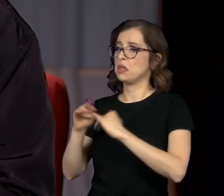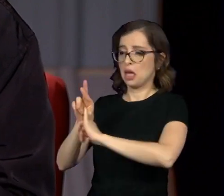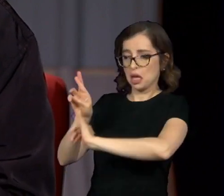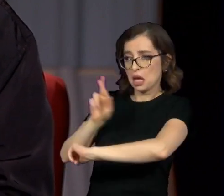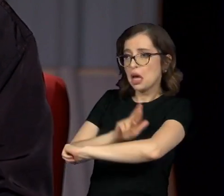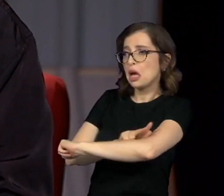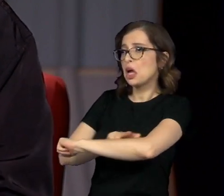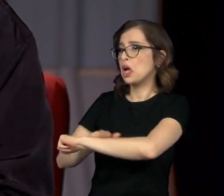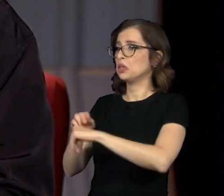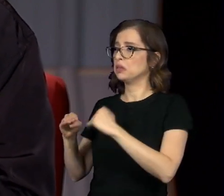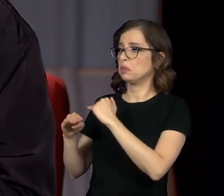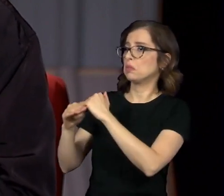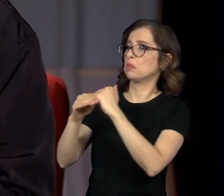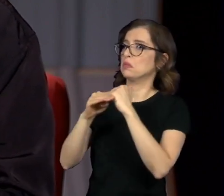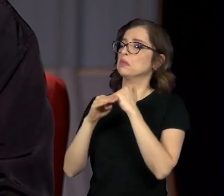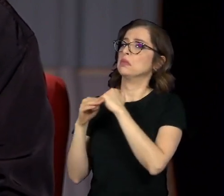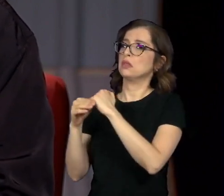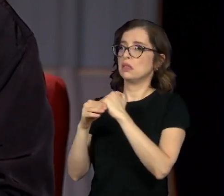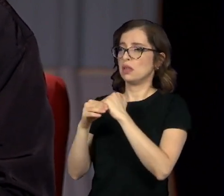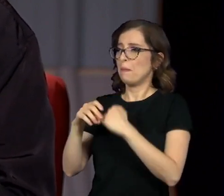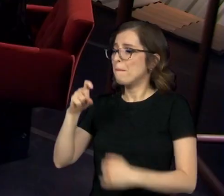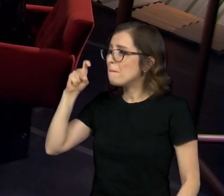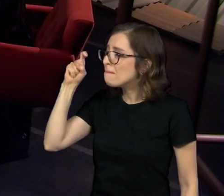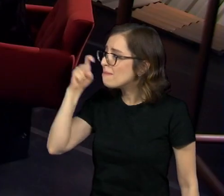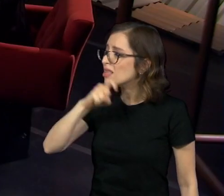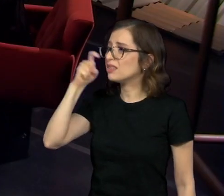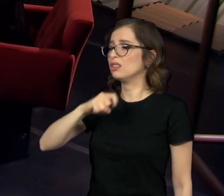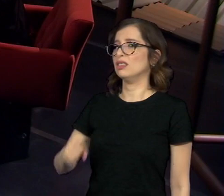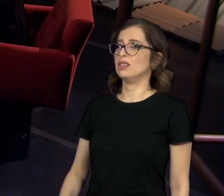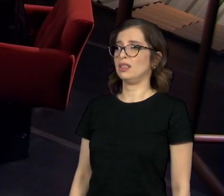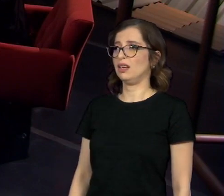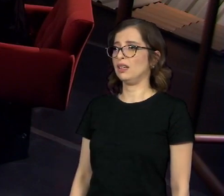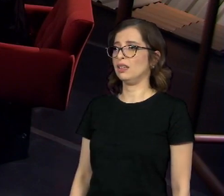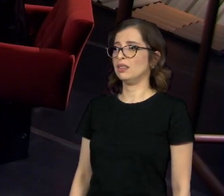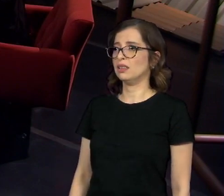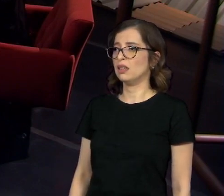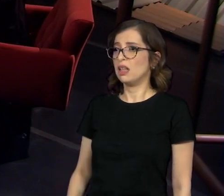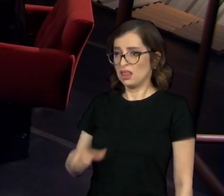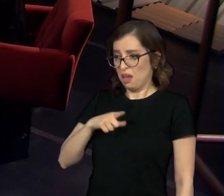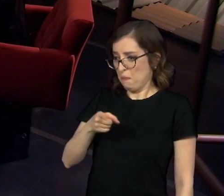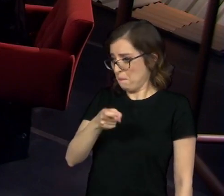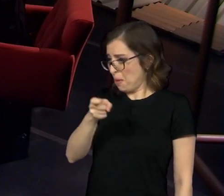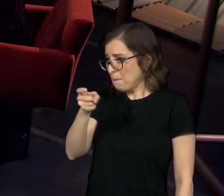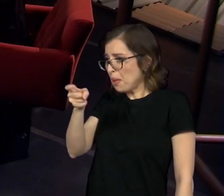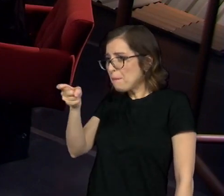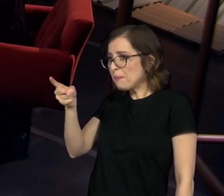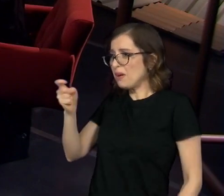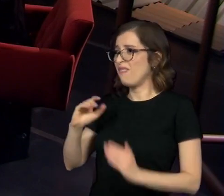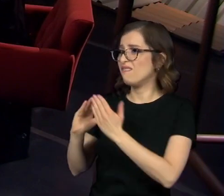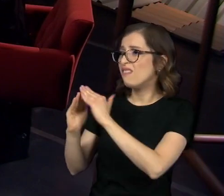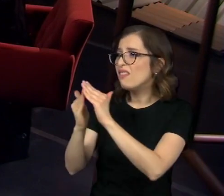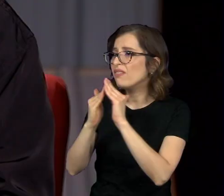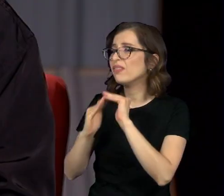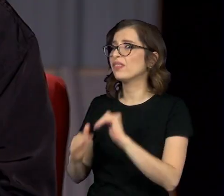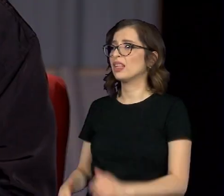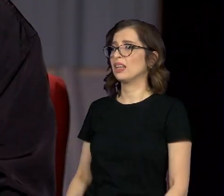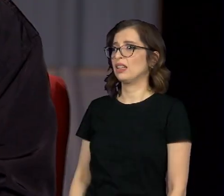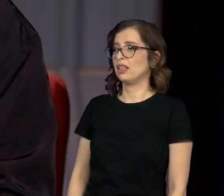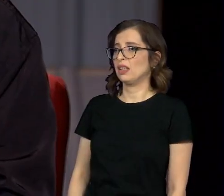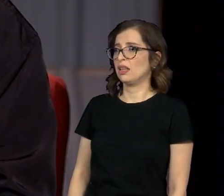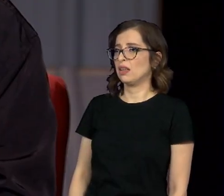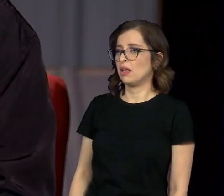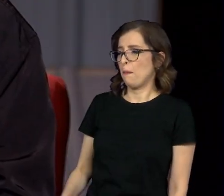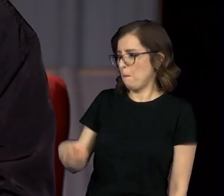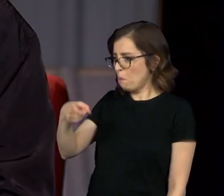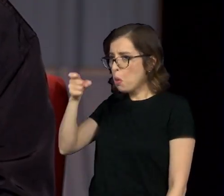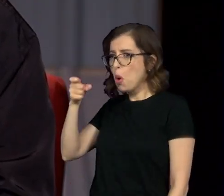Porque a bala tem endereço e tem um corpo que ela chega, né? Não é qualquer corpo, é um